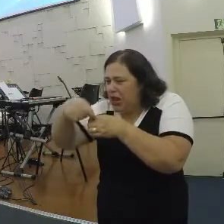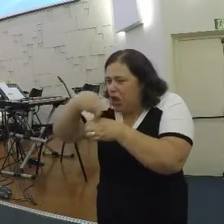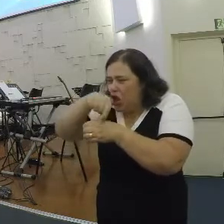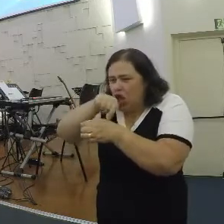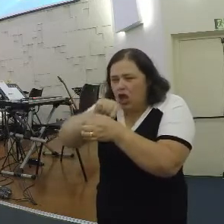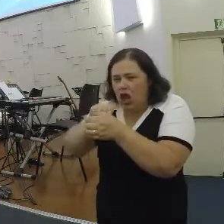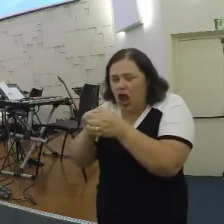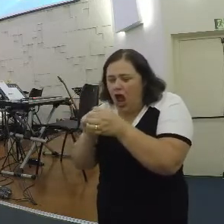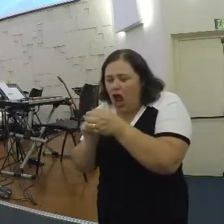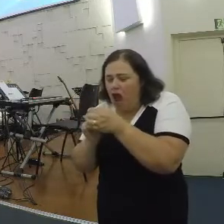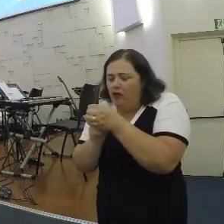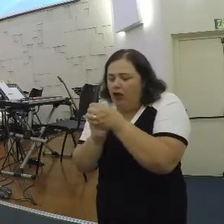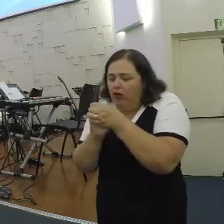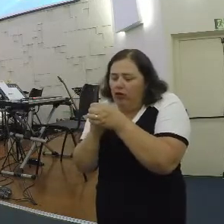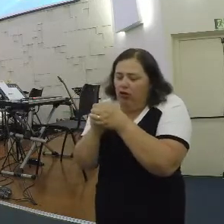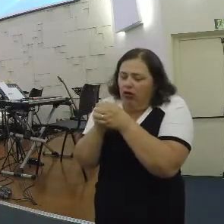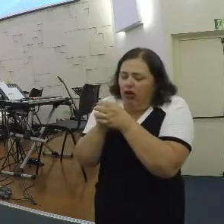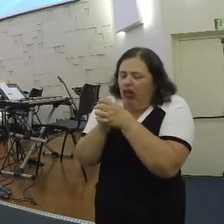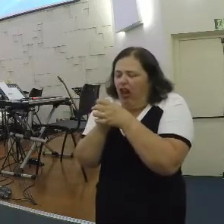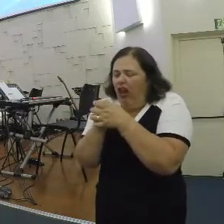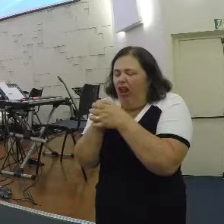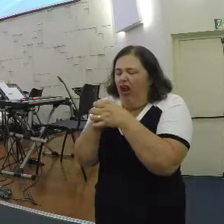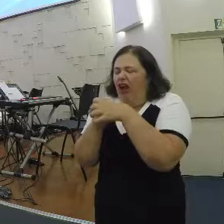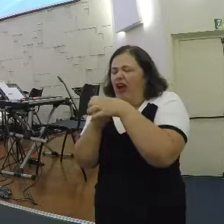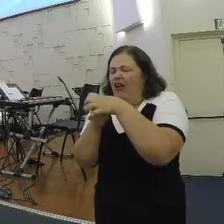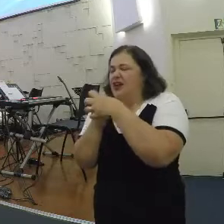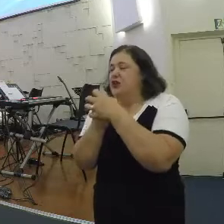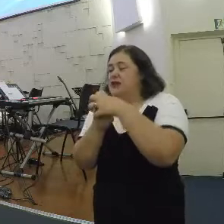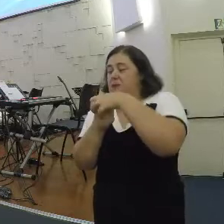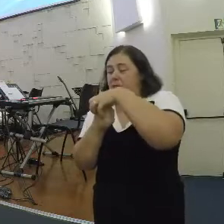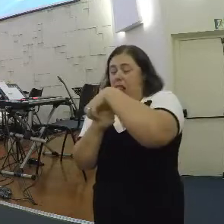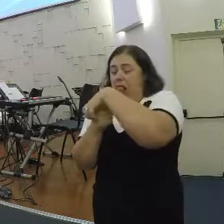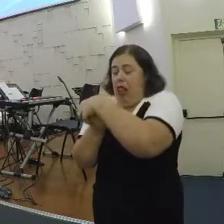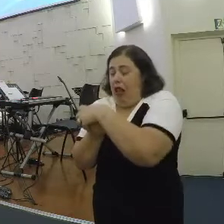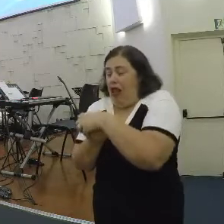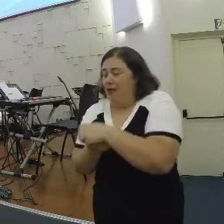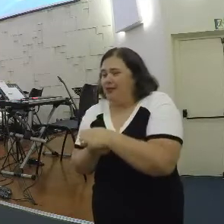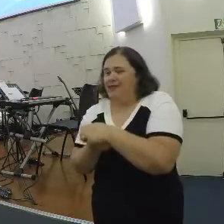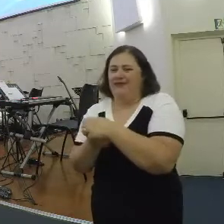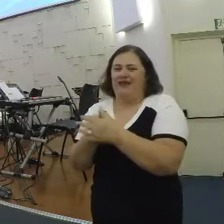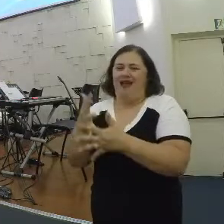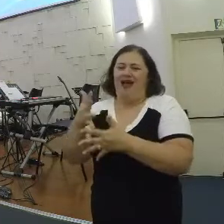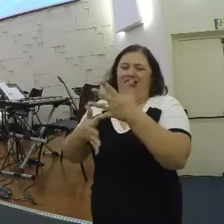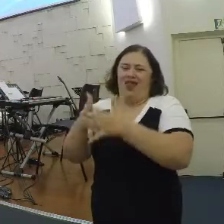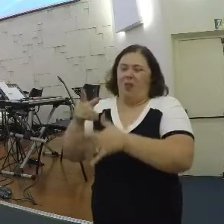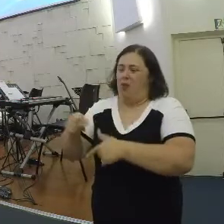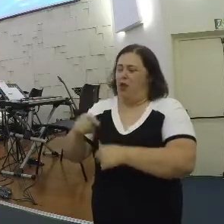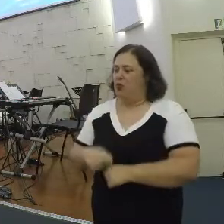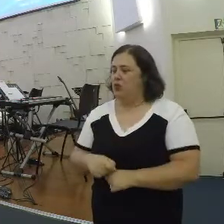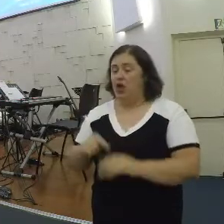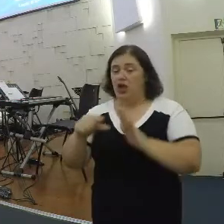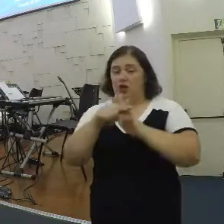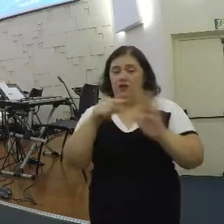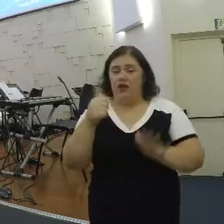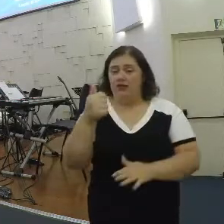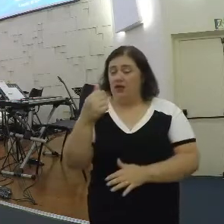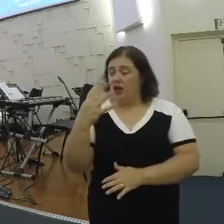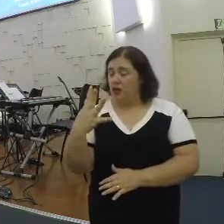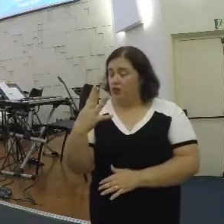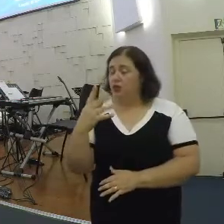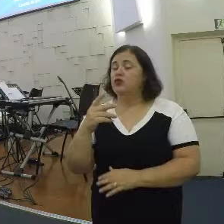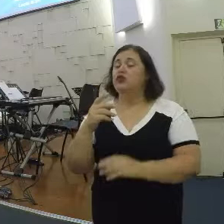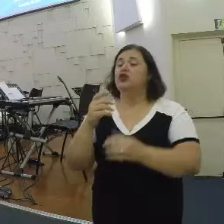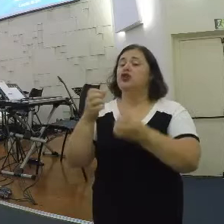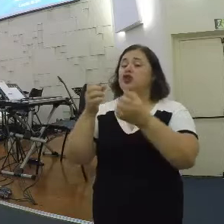foram sufocadas as sementes pelos espinhos. No verso 14, Jesus diz que esta semente que caiu entre